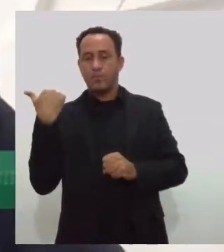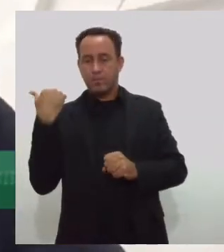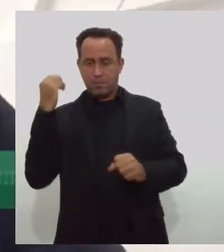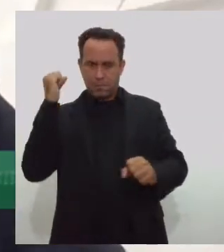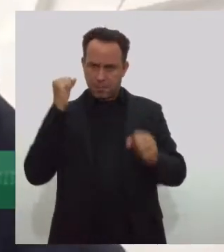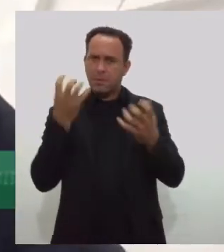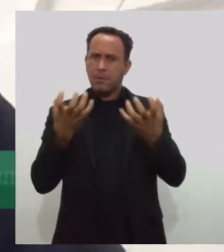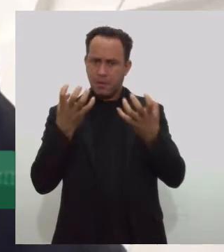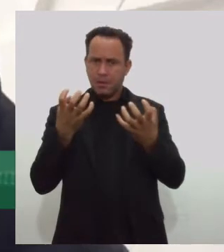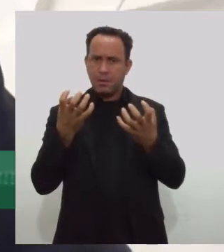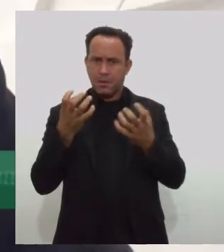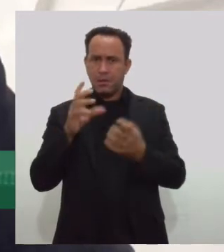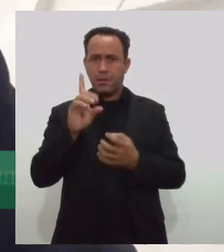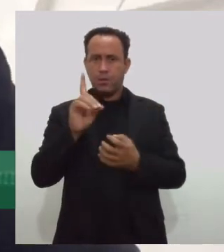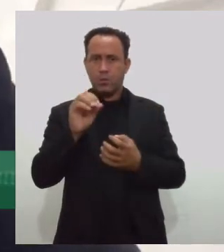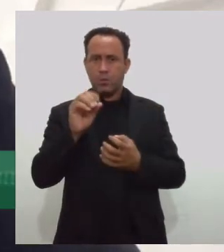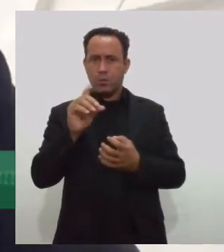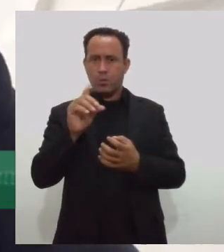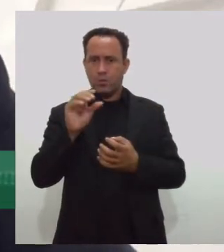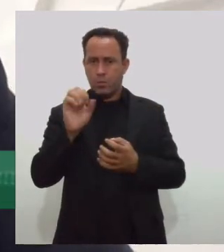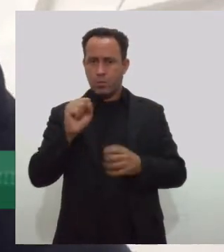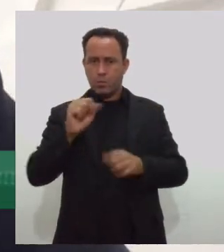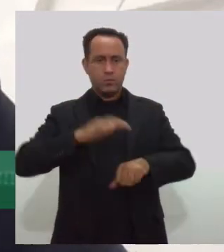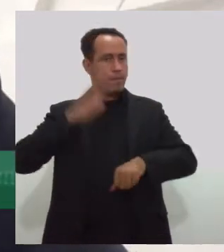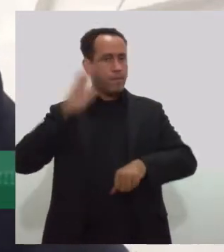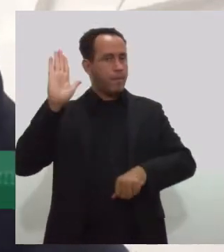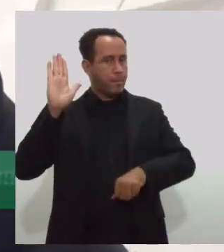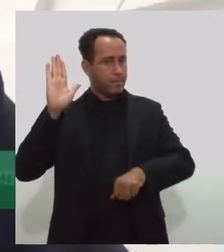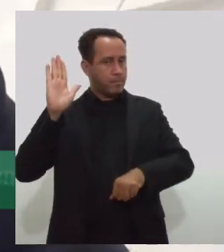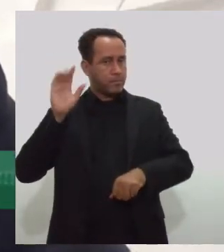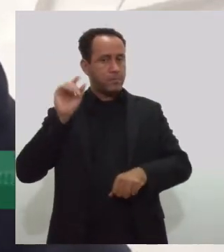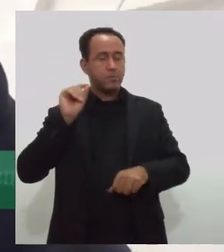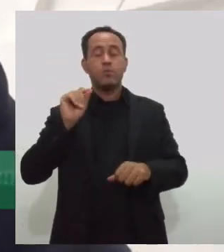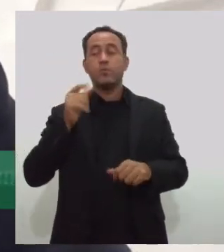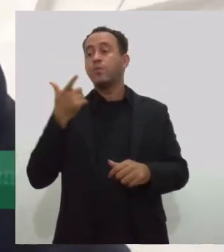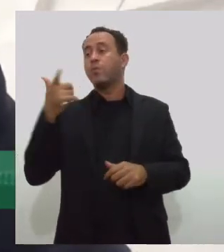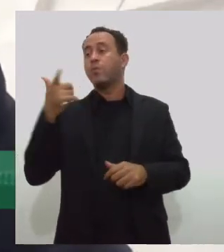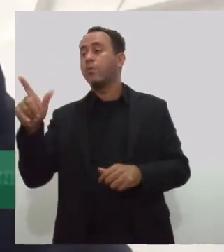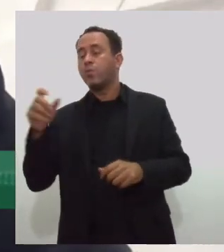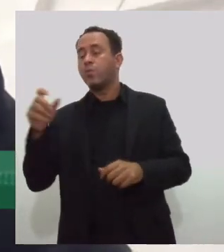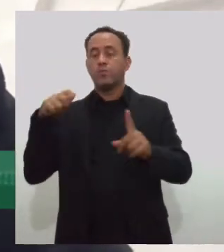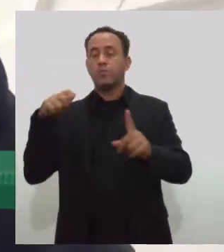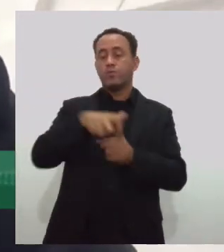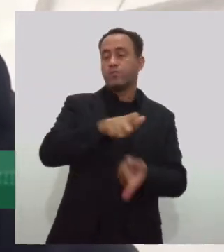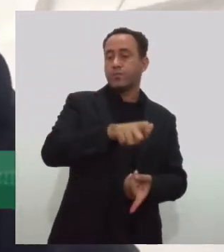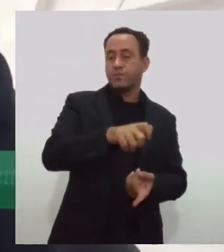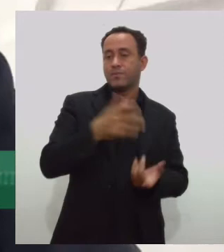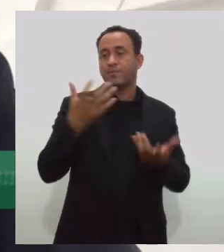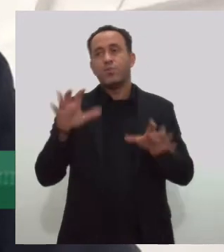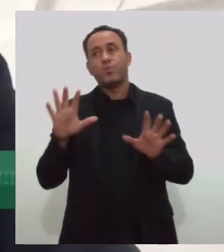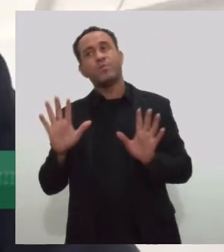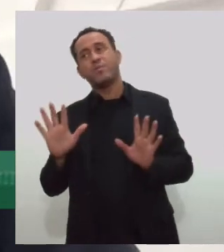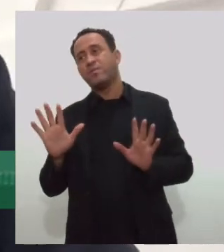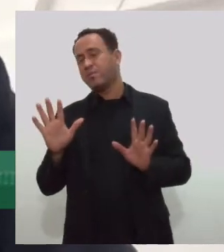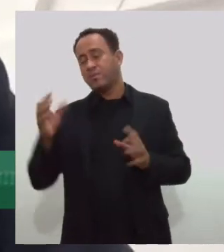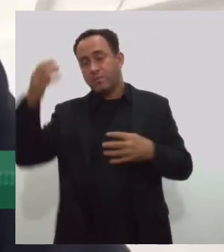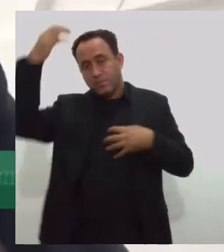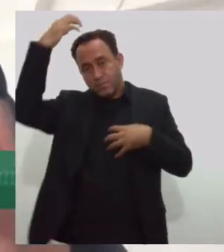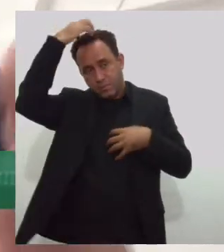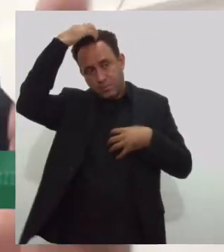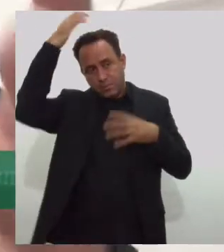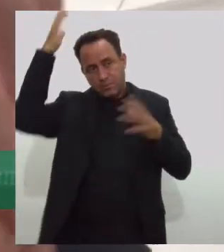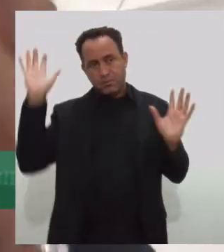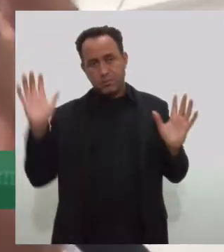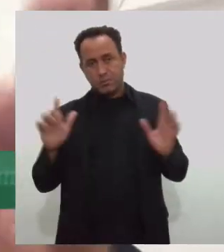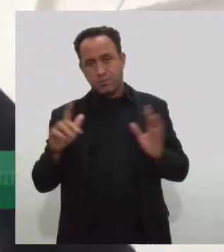homicídio doloso, é muito maior do que a pena daquele que pratica homicídio por imprudência.